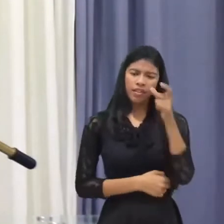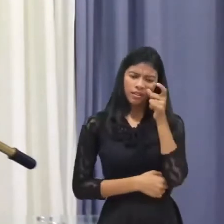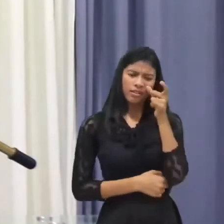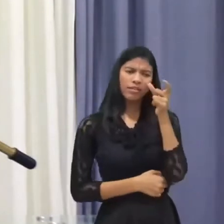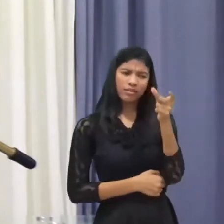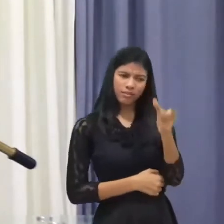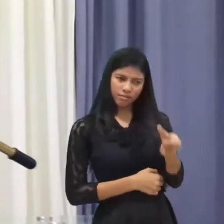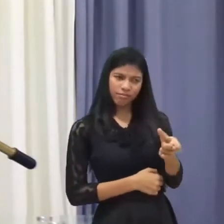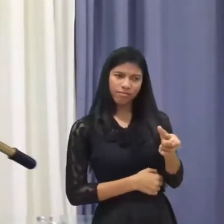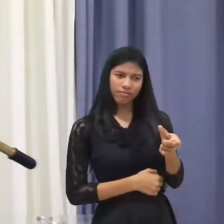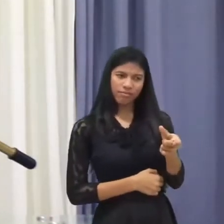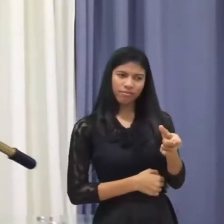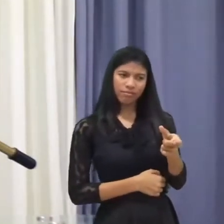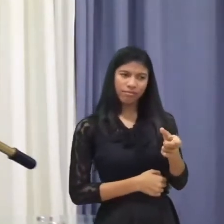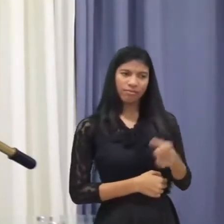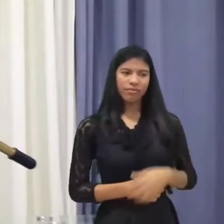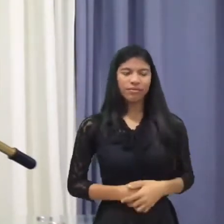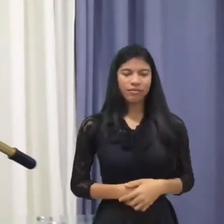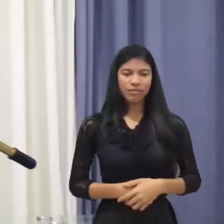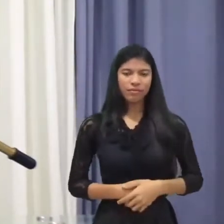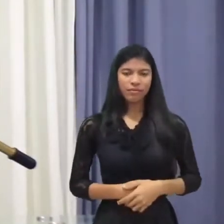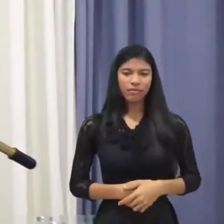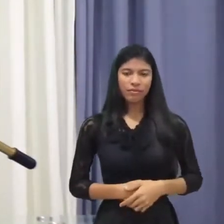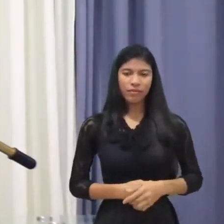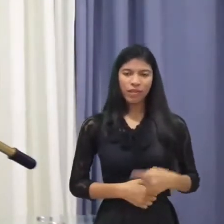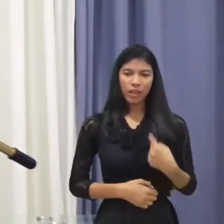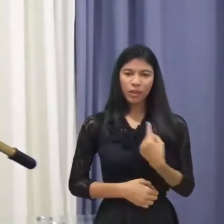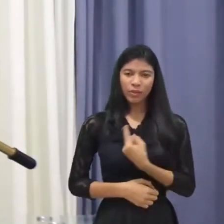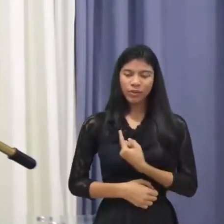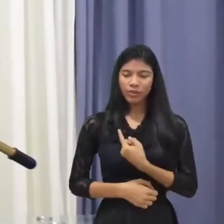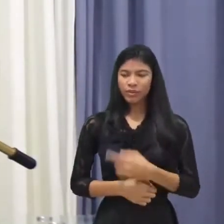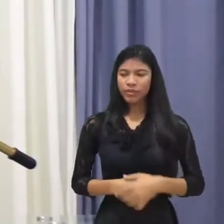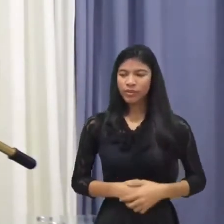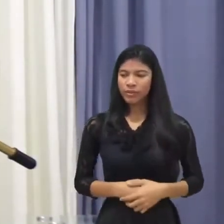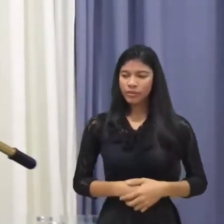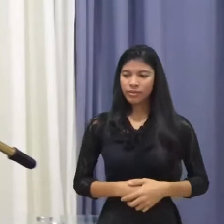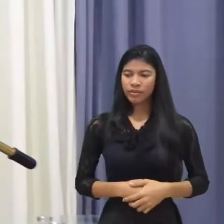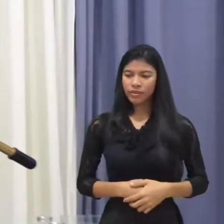interessante a gente ainda ouvir crente